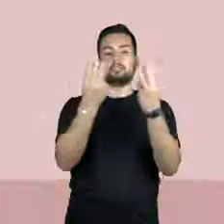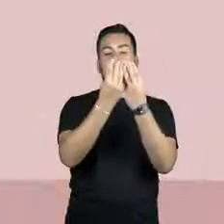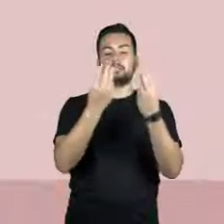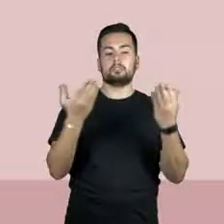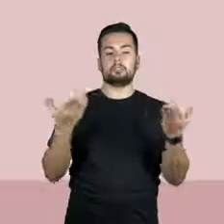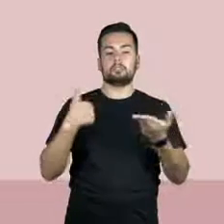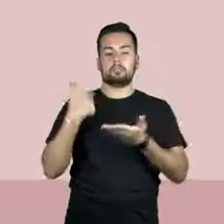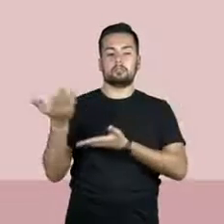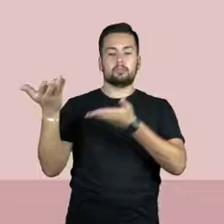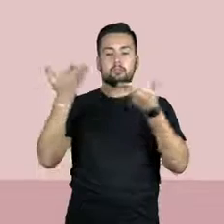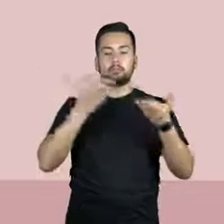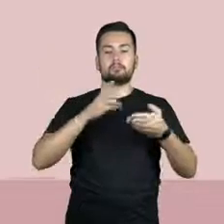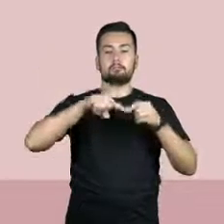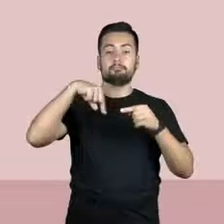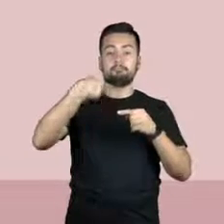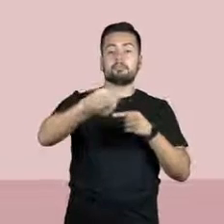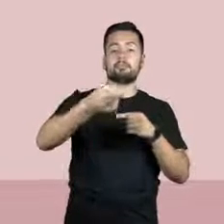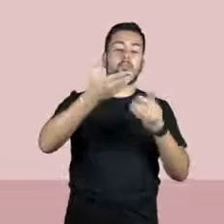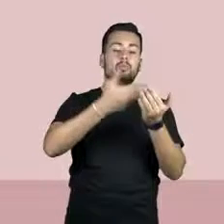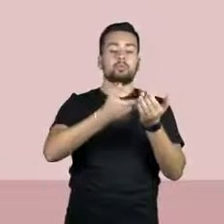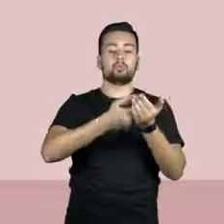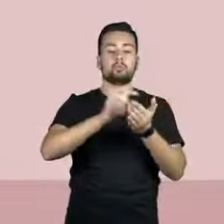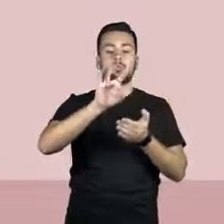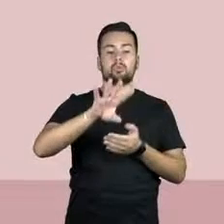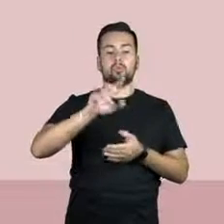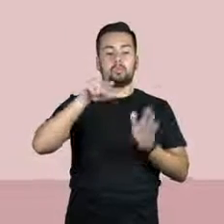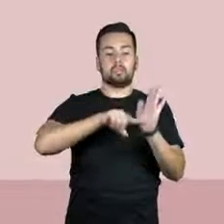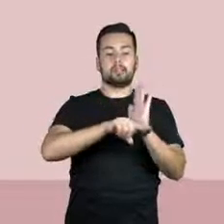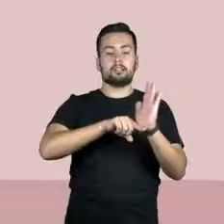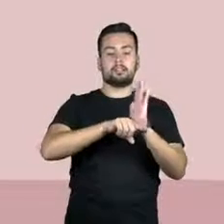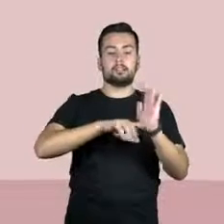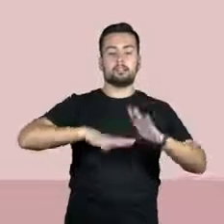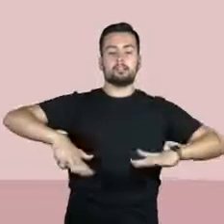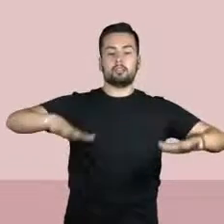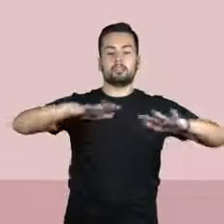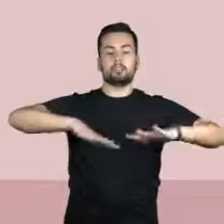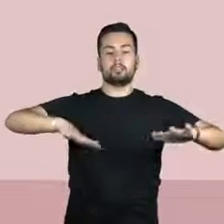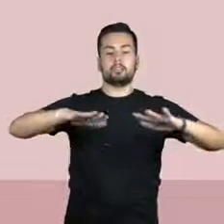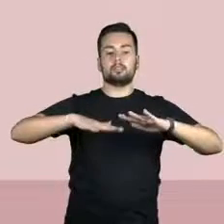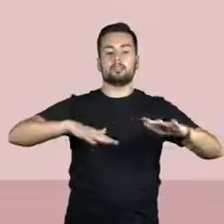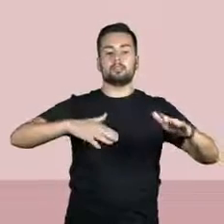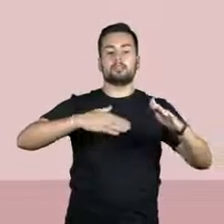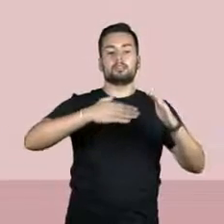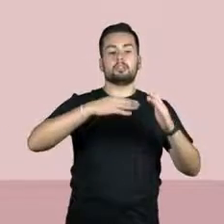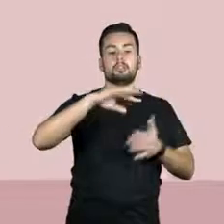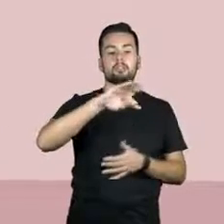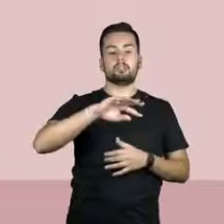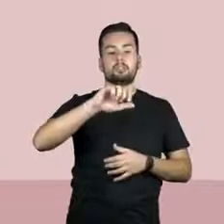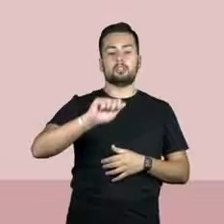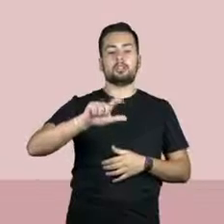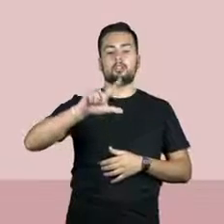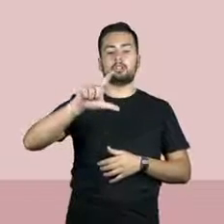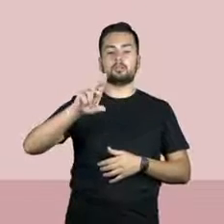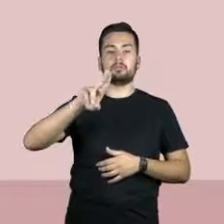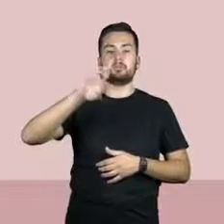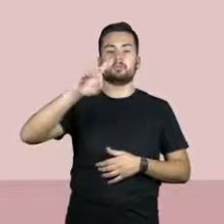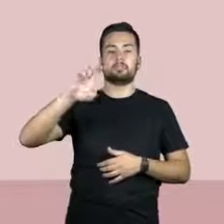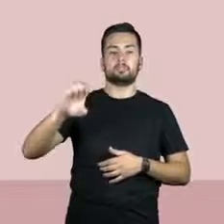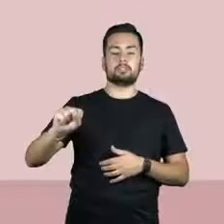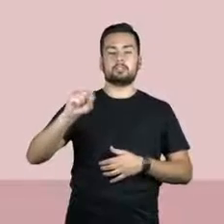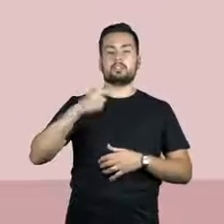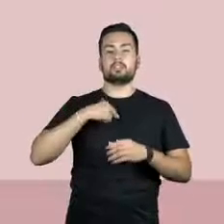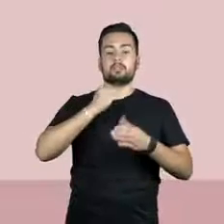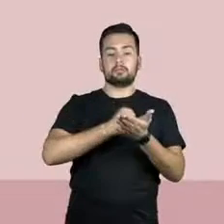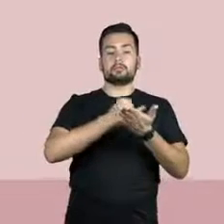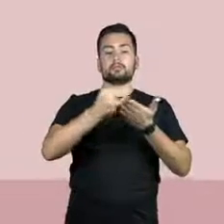vai um pouco além ao estudo de análise de estabilidade de encostas e taludes, tá? Eu vou fazer também uma introdução